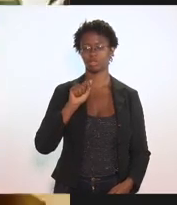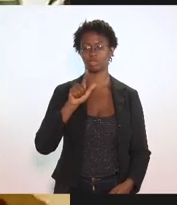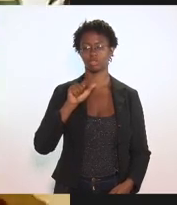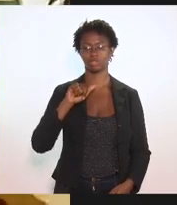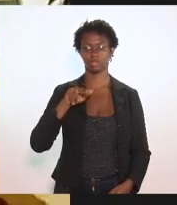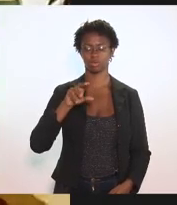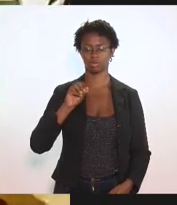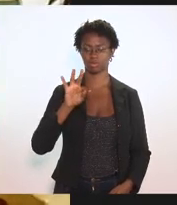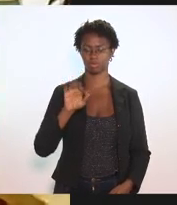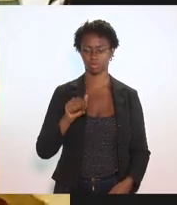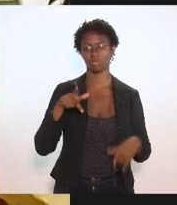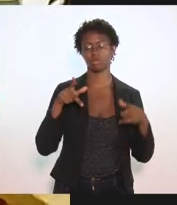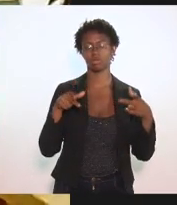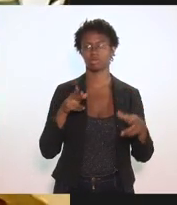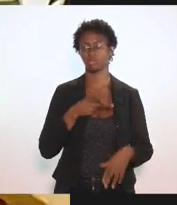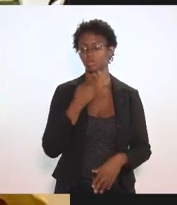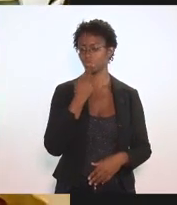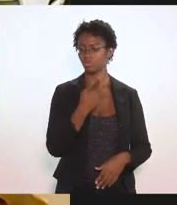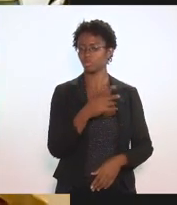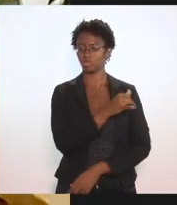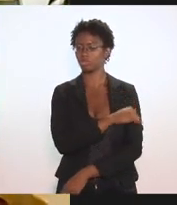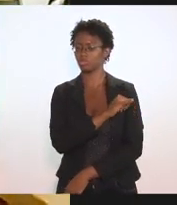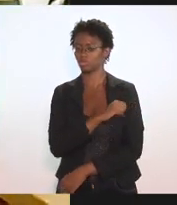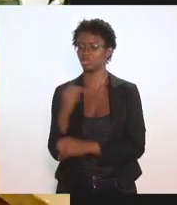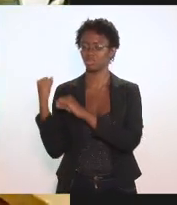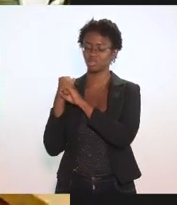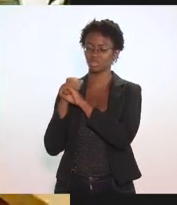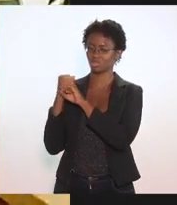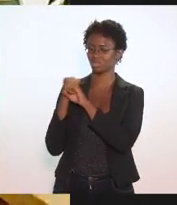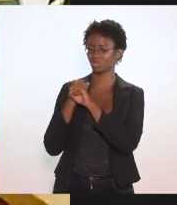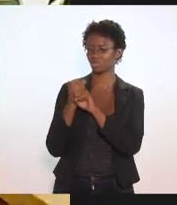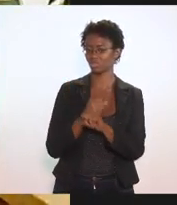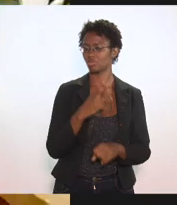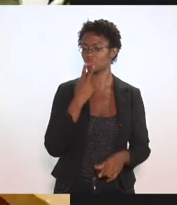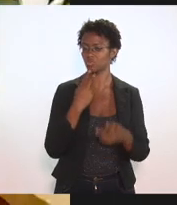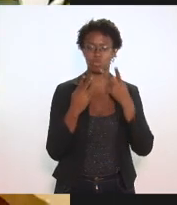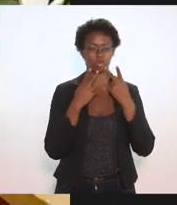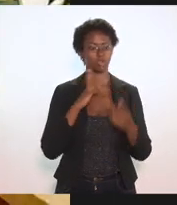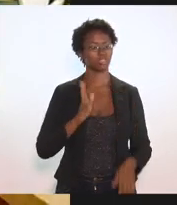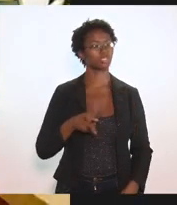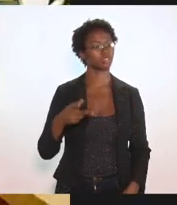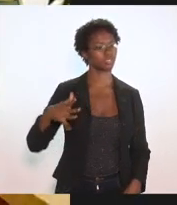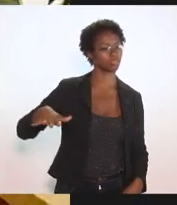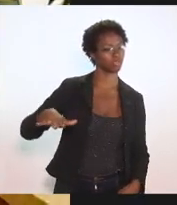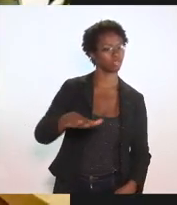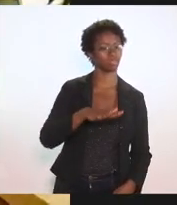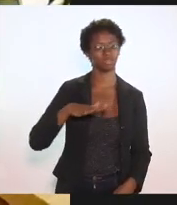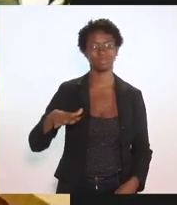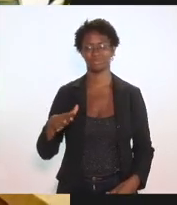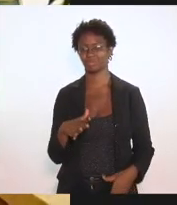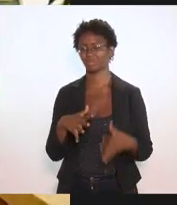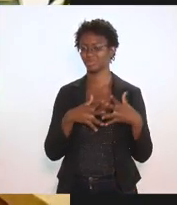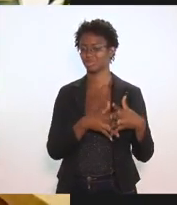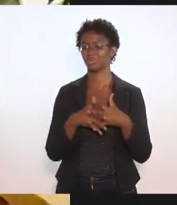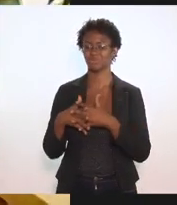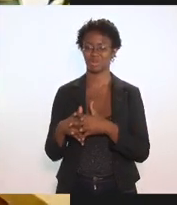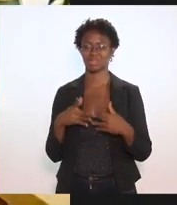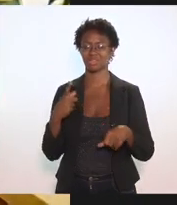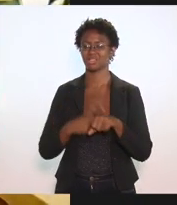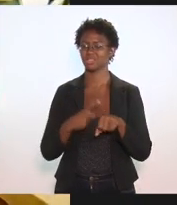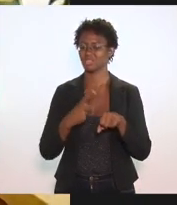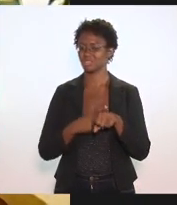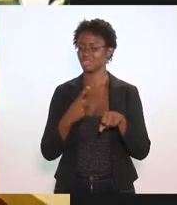sempre ressalta, o Rio de Janeiro, ao longo de muitos anos, vem se tornando um ambiente muito inóspito e muito hostil para